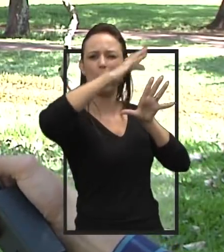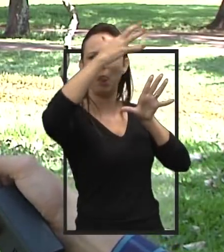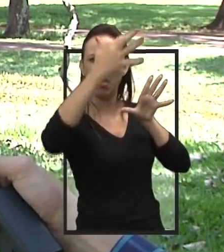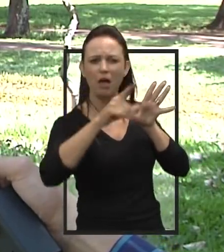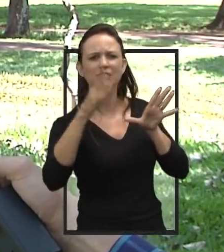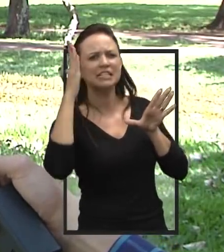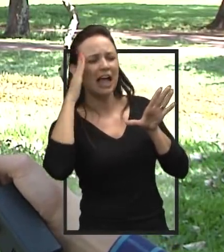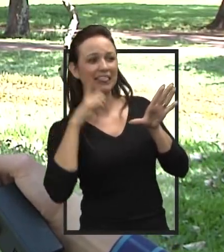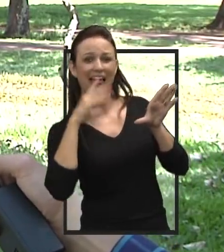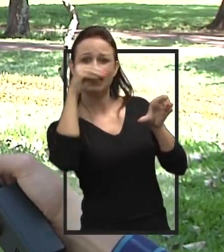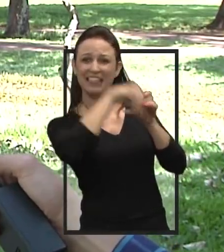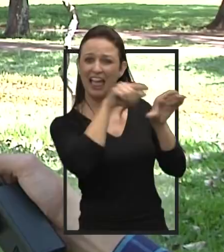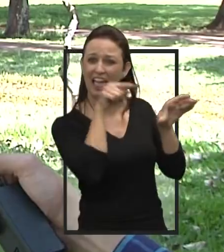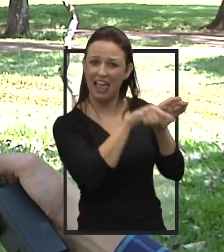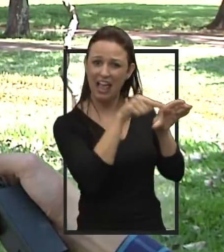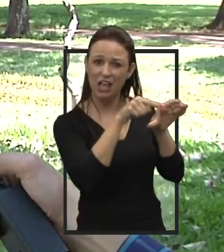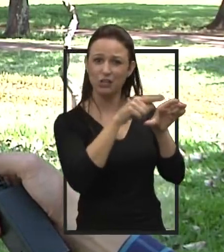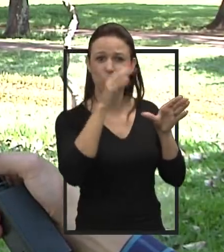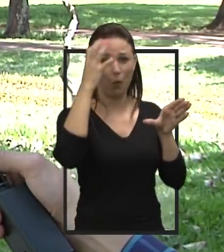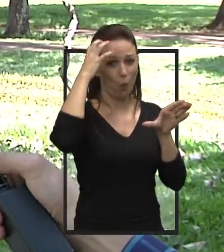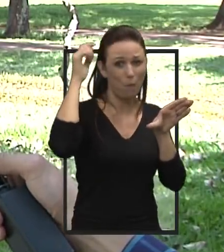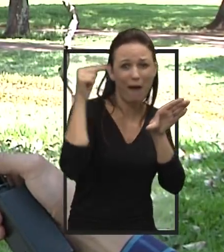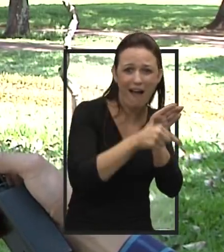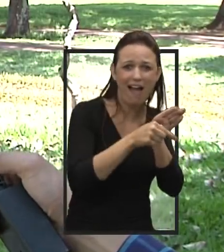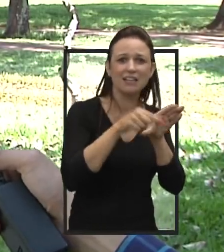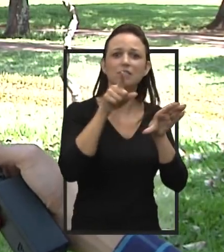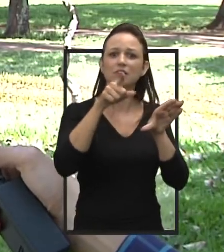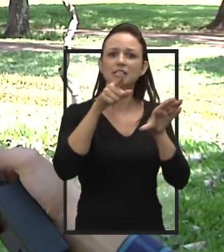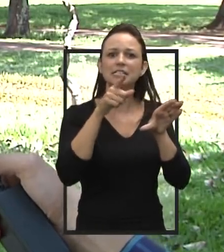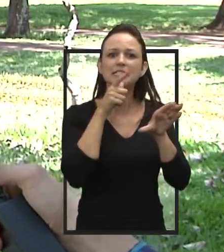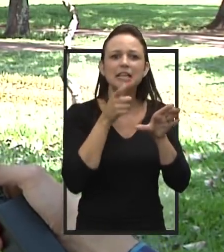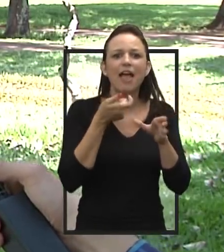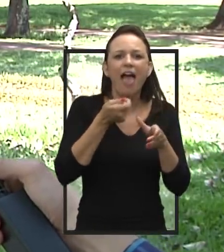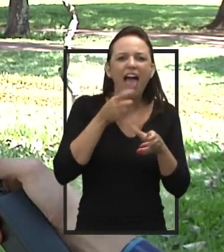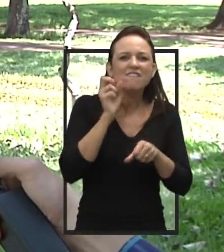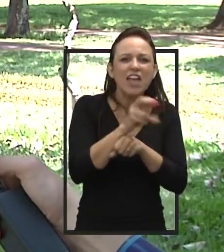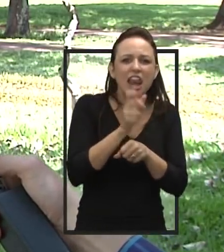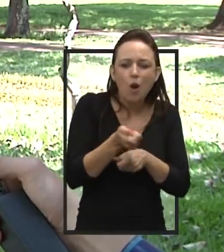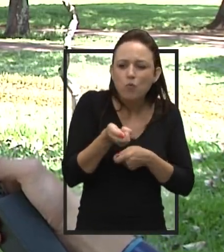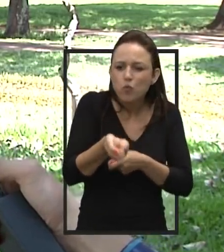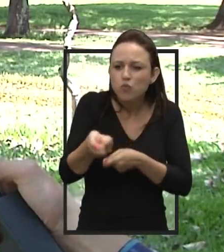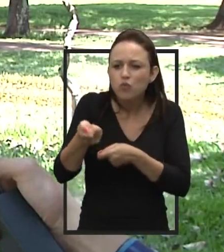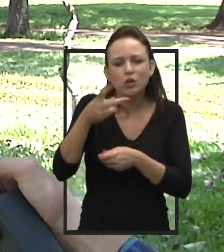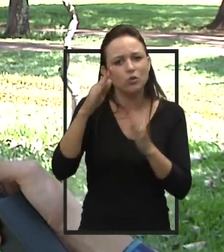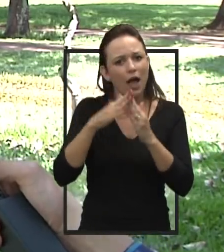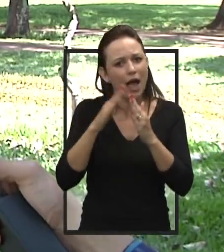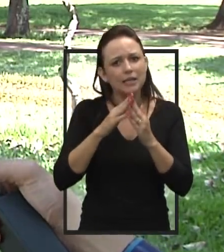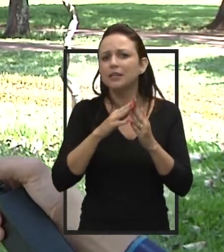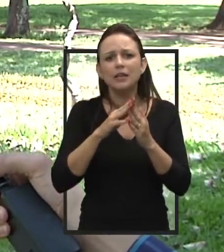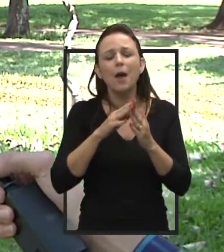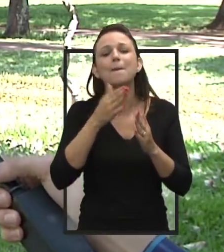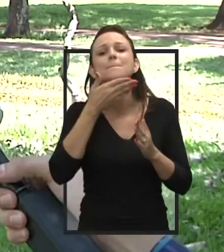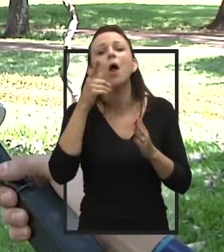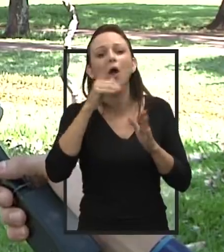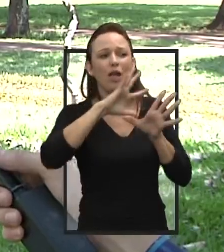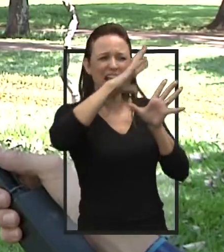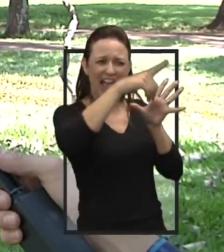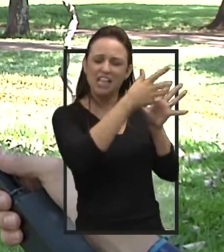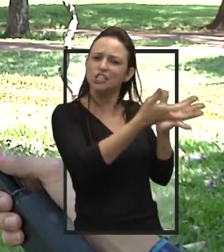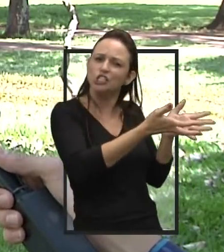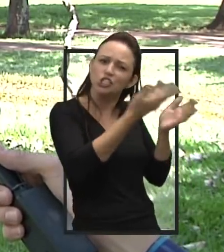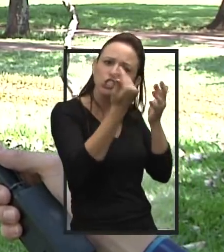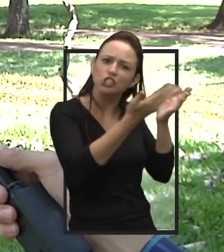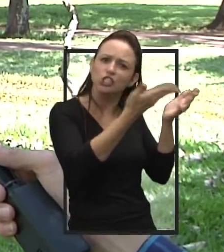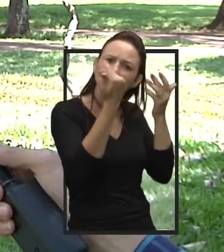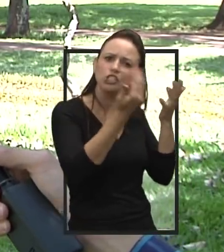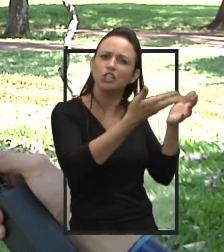que os escorpiões estão vindo de lá. Em vez de você passar veneno na sua casa a cada 3 meses, por que você simplesmente não remove um monte de